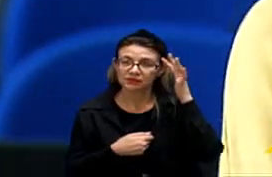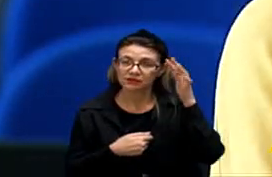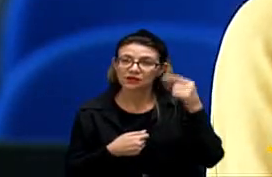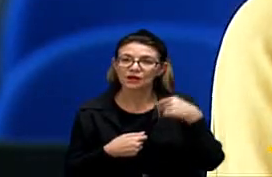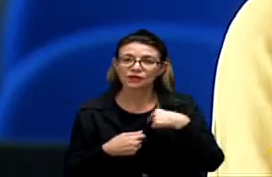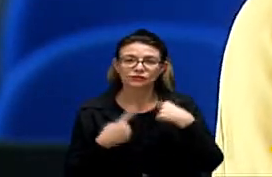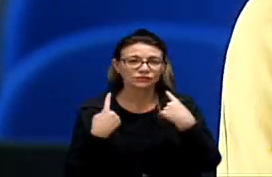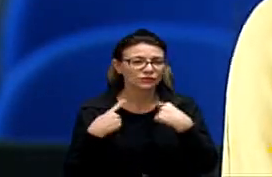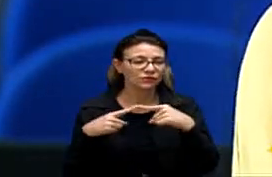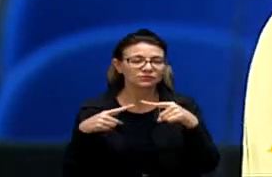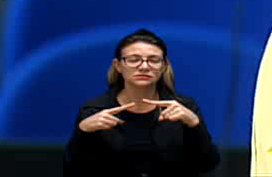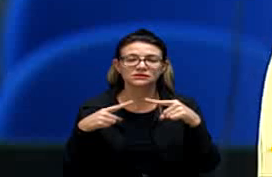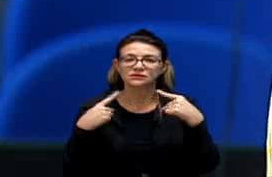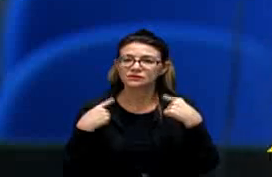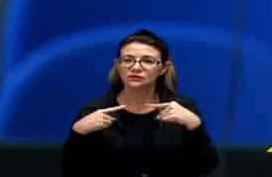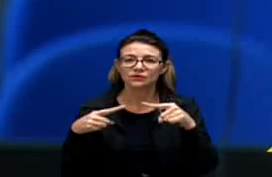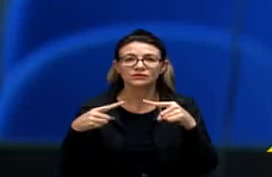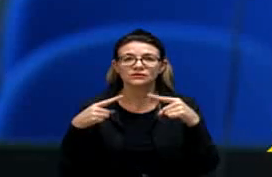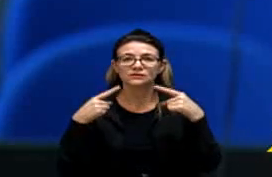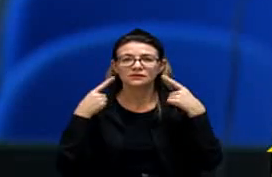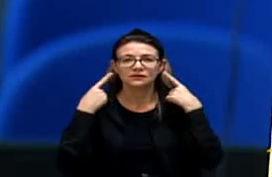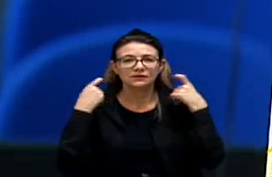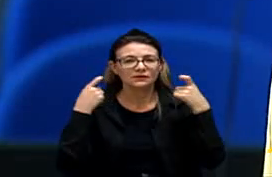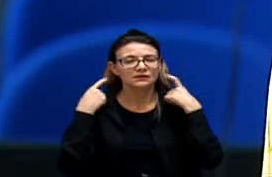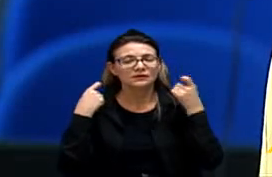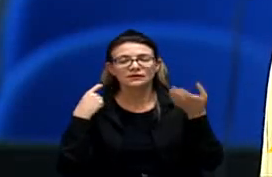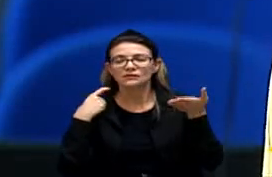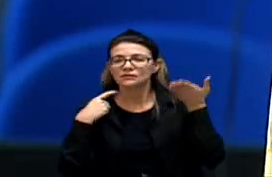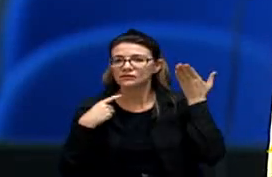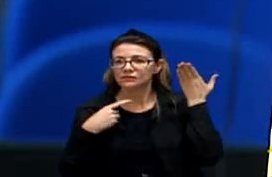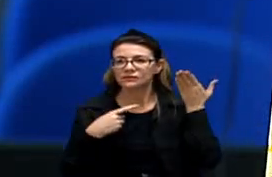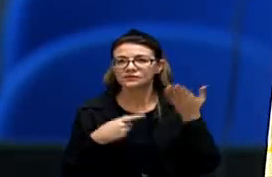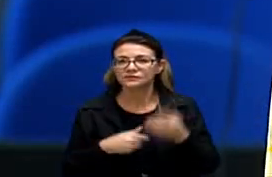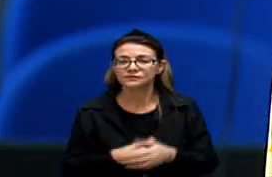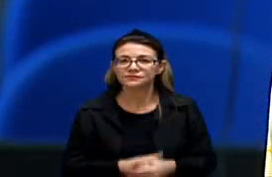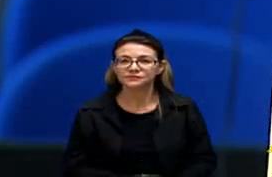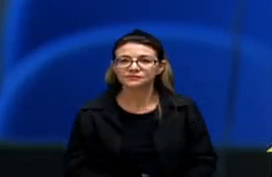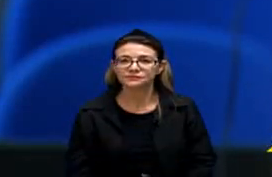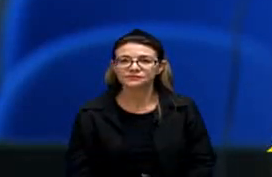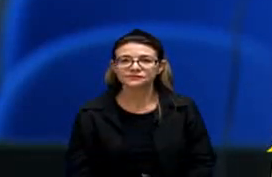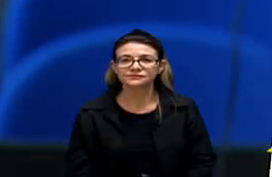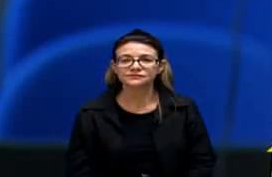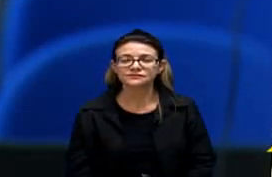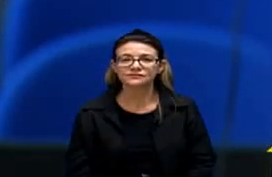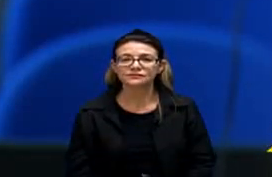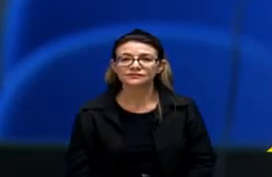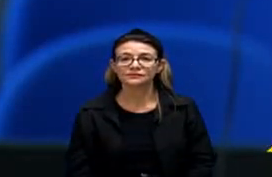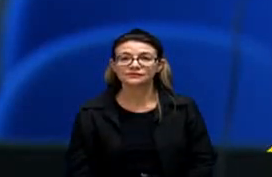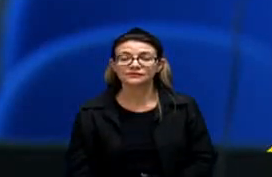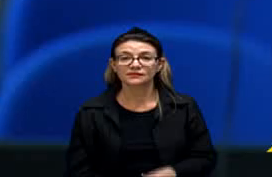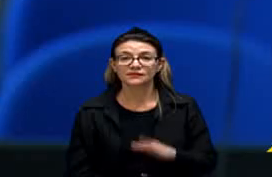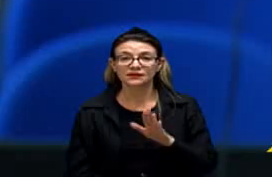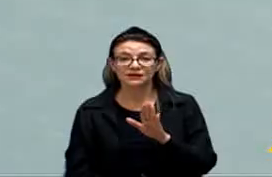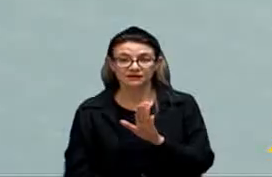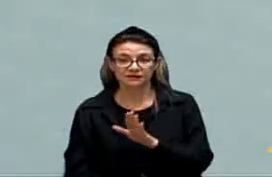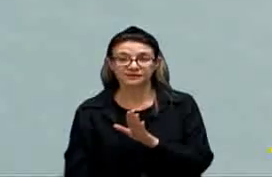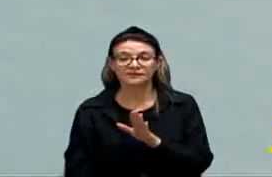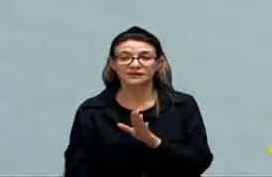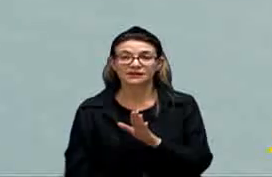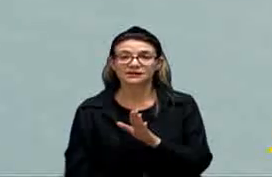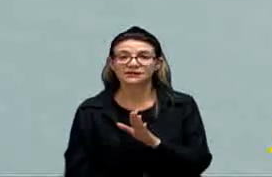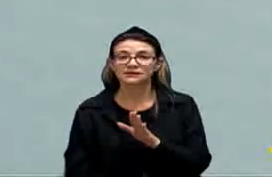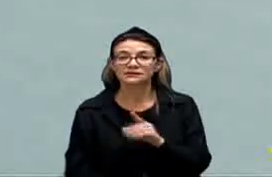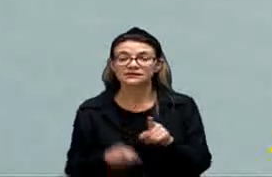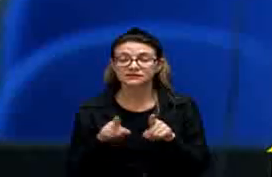barulho absurdo sou contra todas essas questões né que foram colocadas Mas além disso